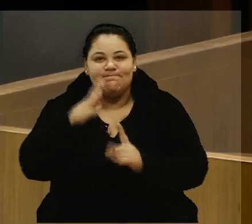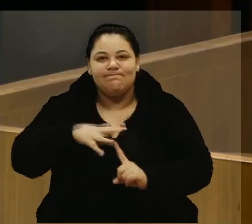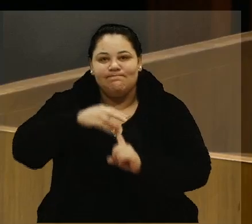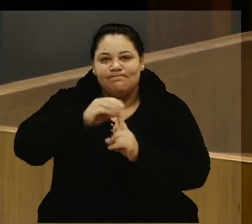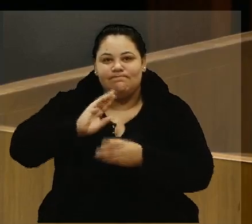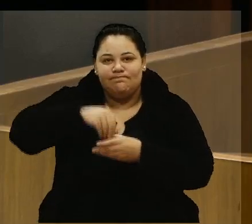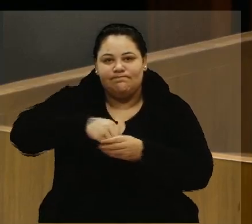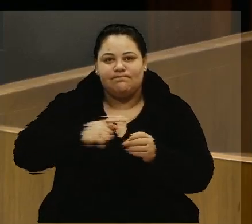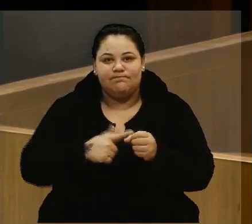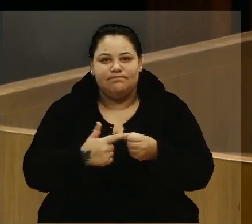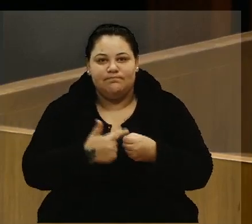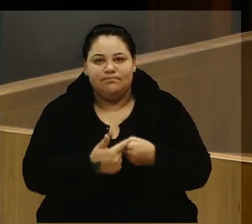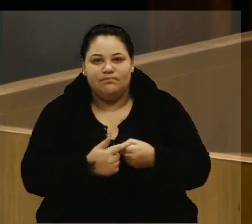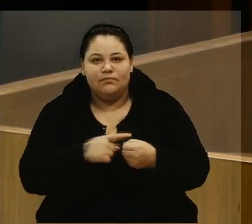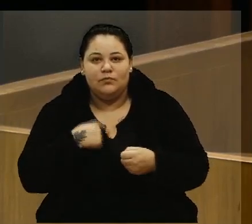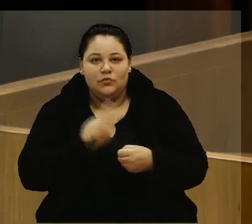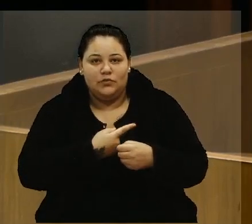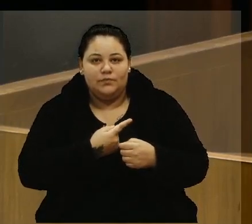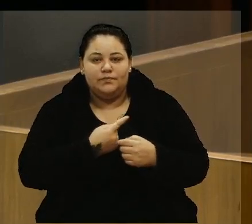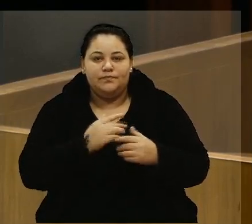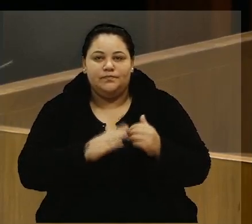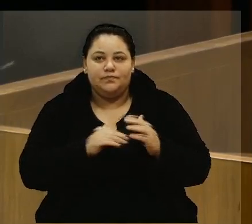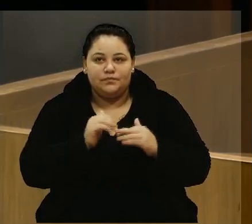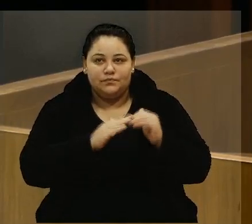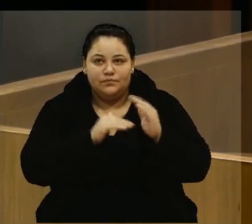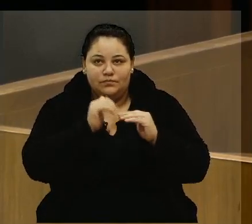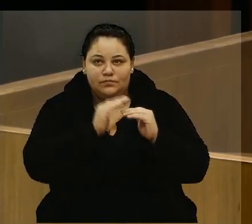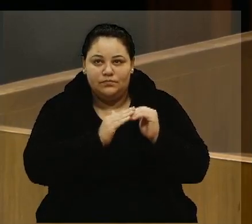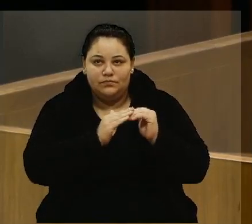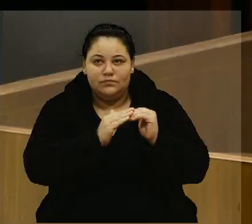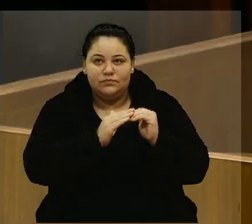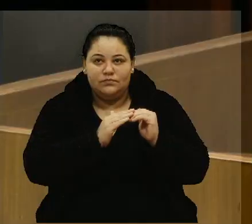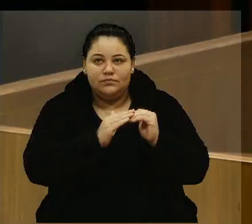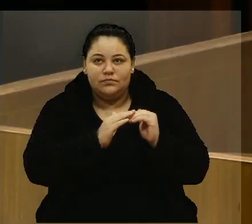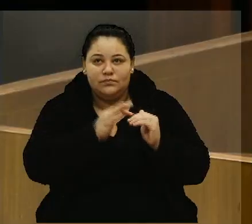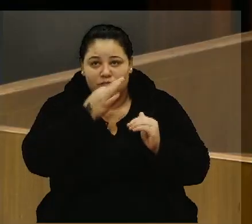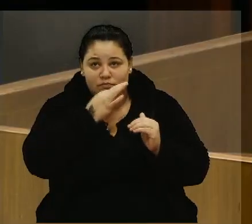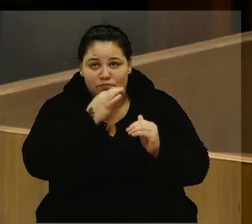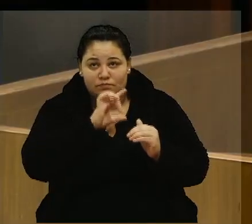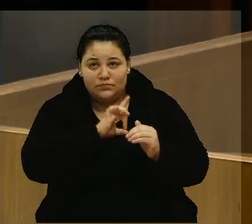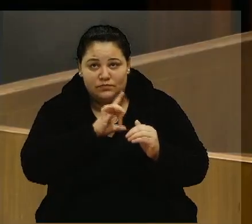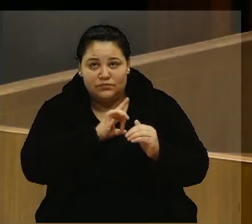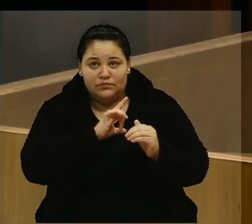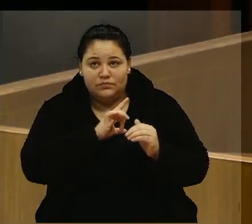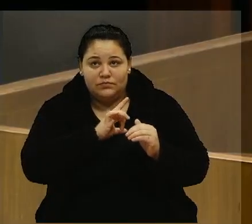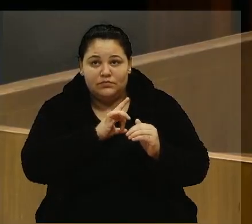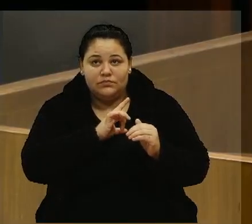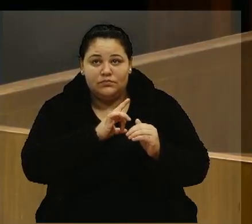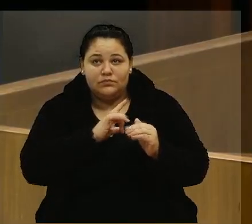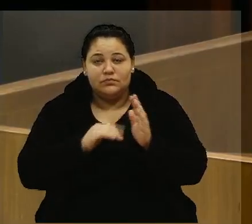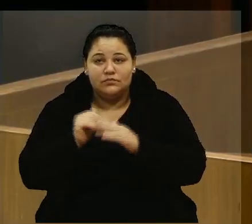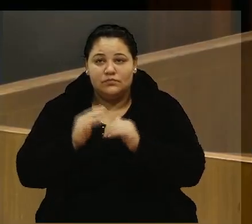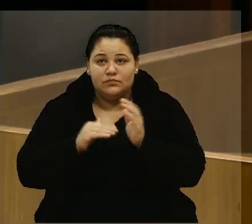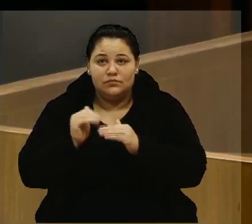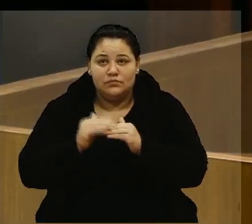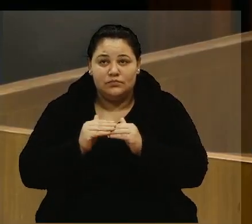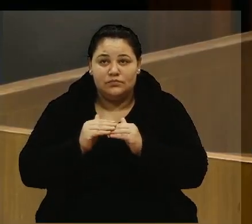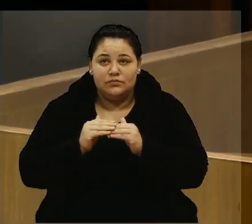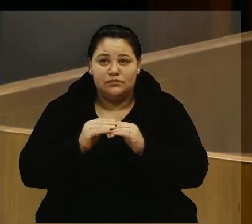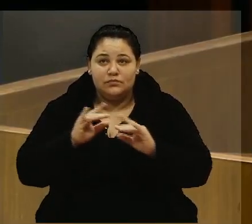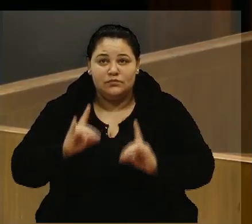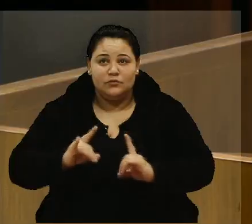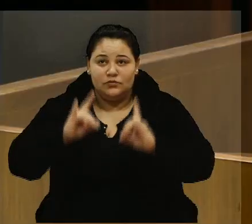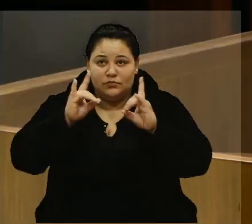cidade. Nós crescemos, Caxias do Sul tem construído prédios, tem construído